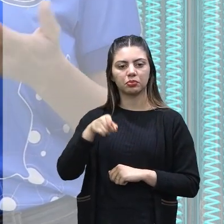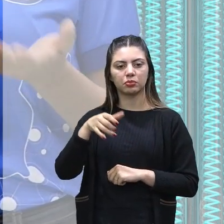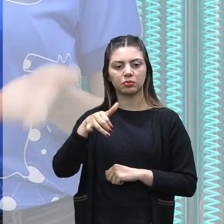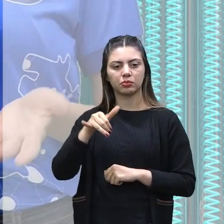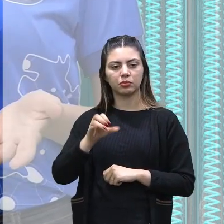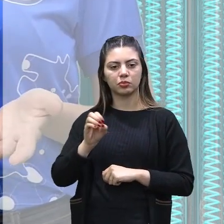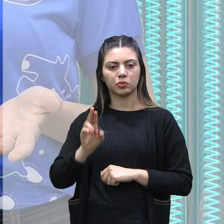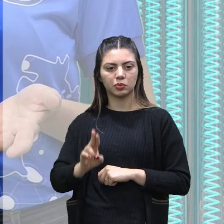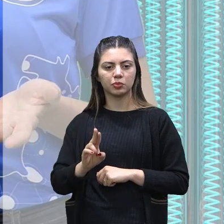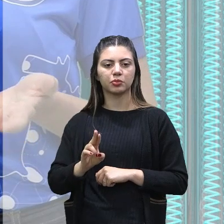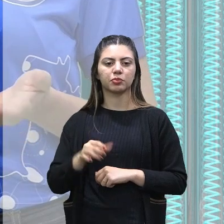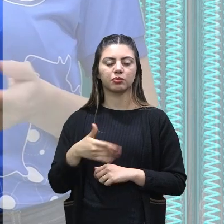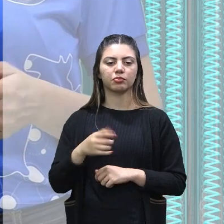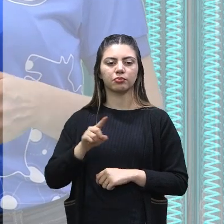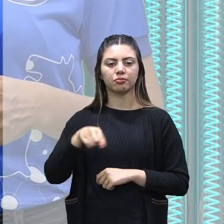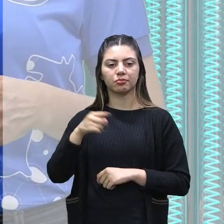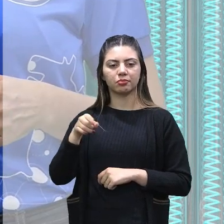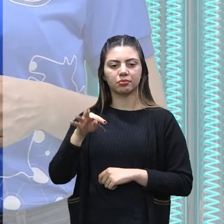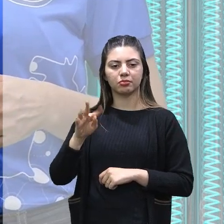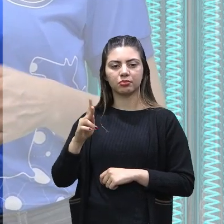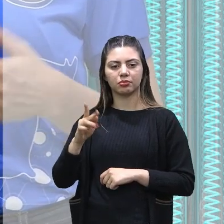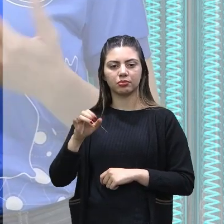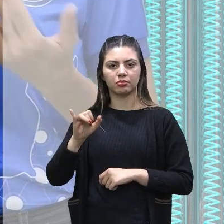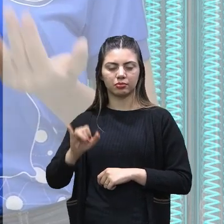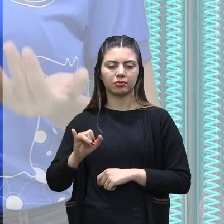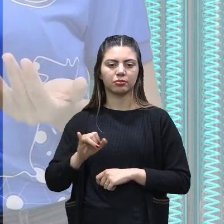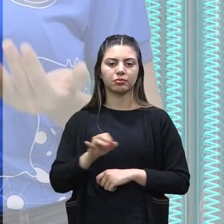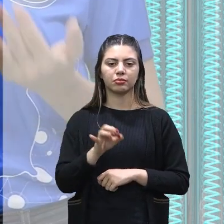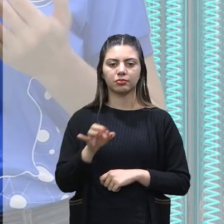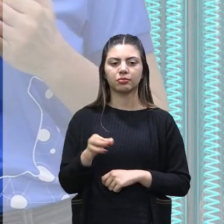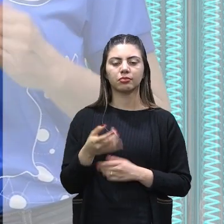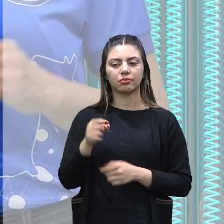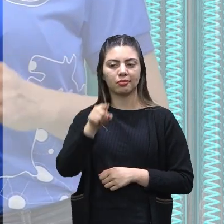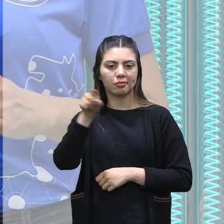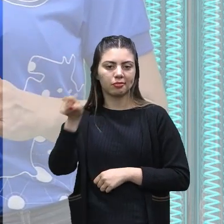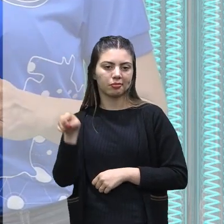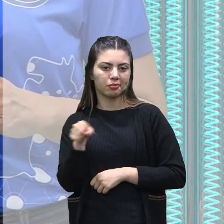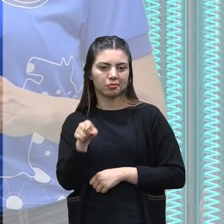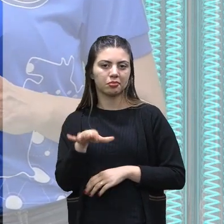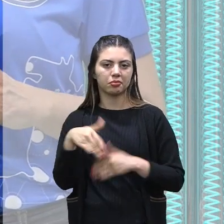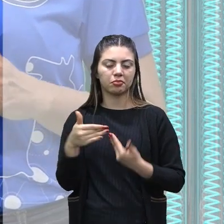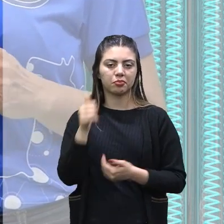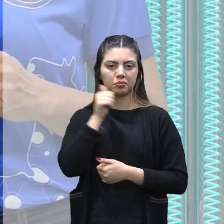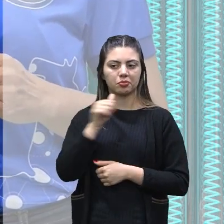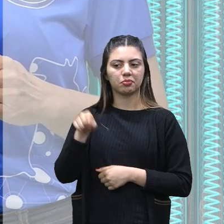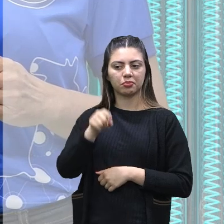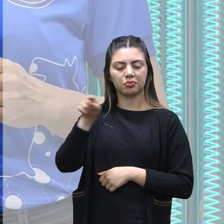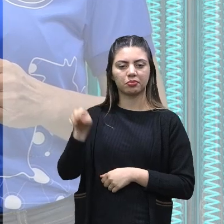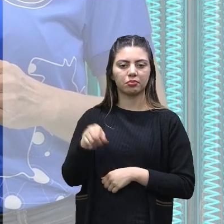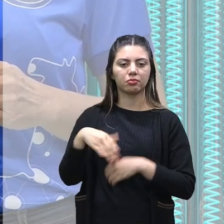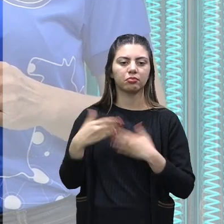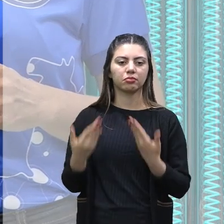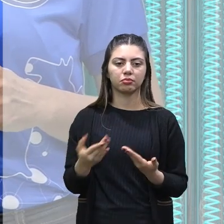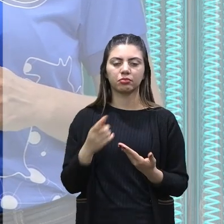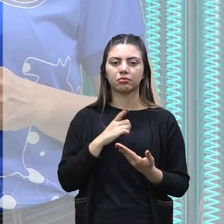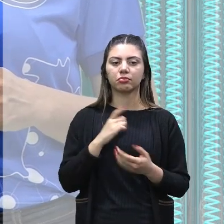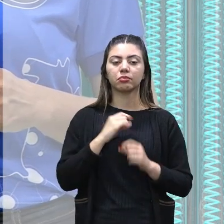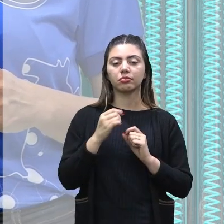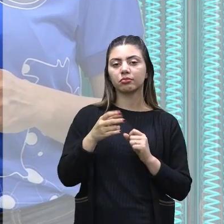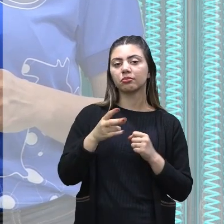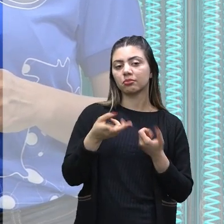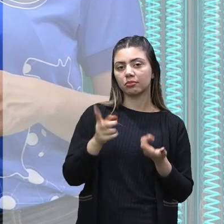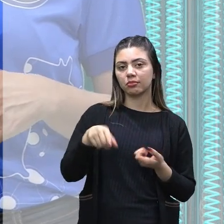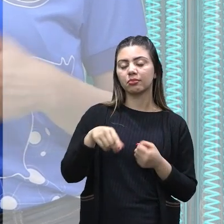you, vocês, they, eles ou elas. Então, esses são os exemplos